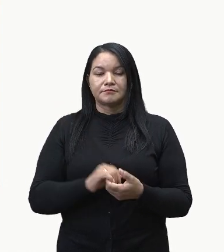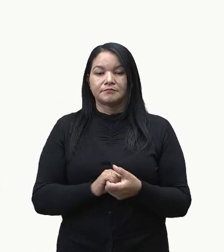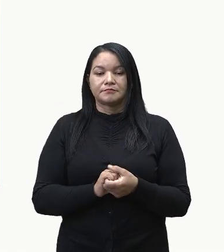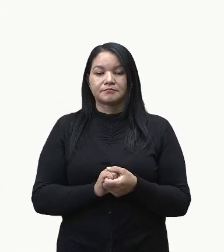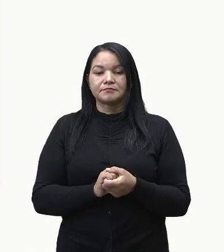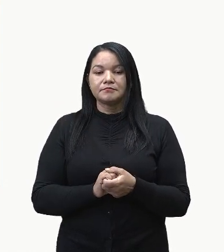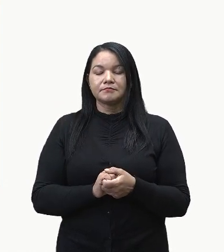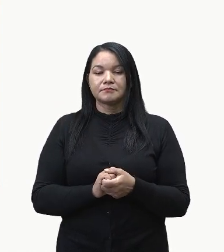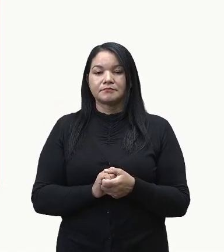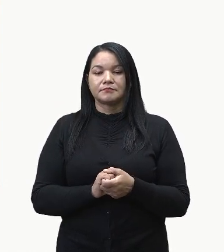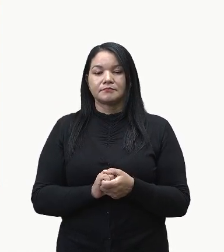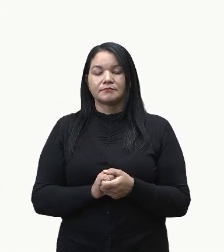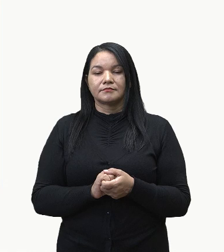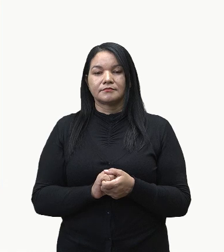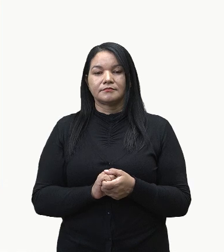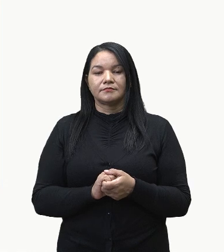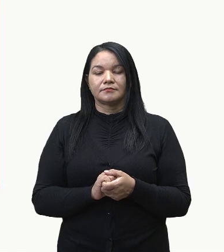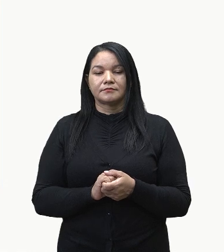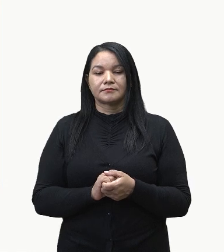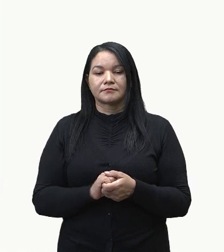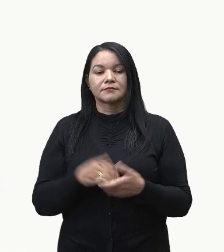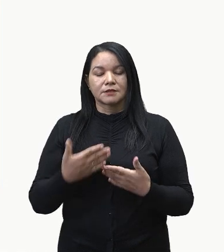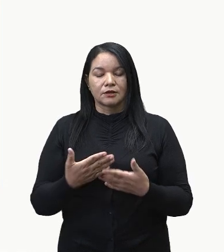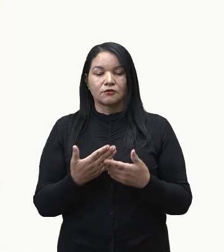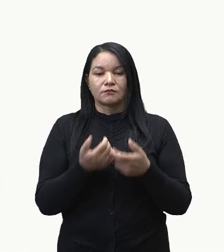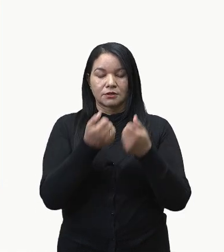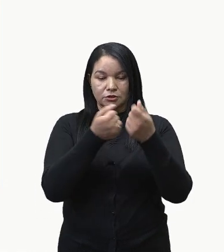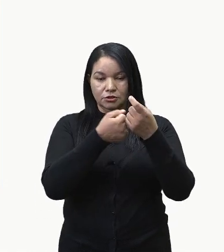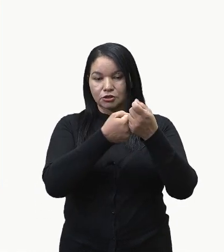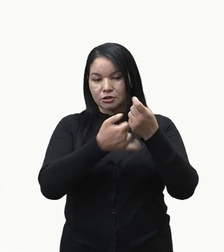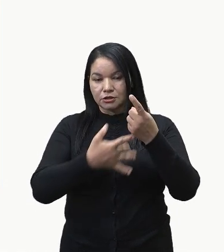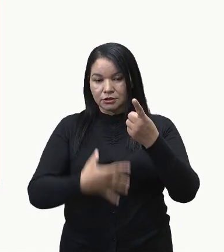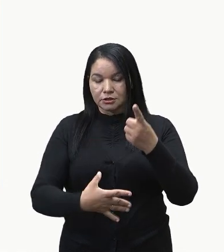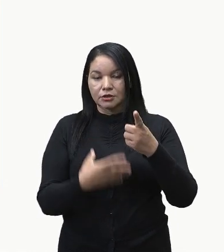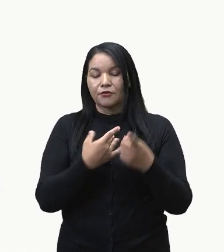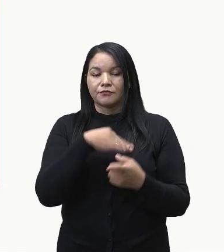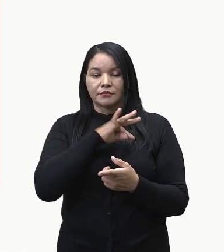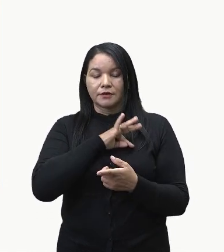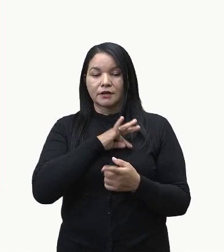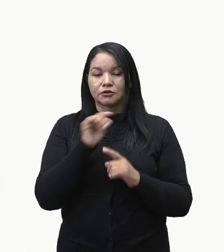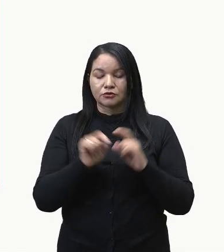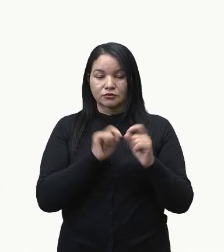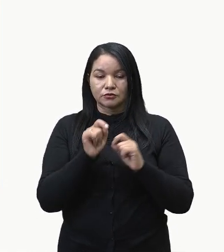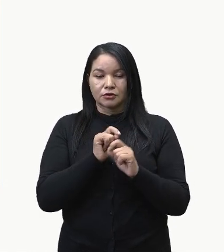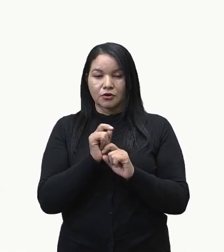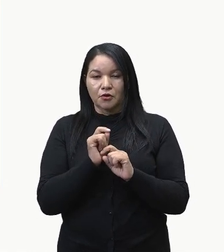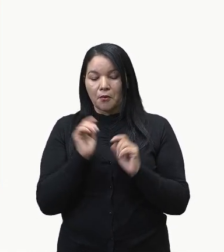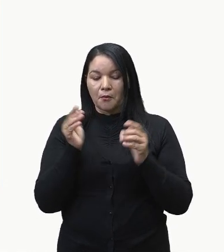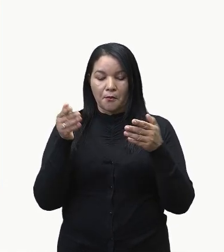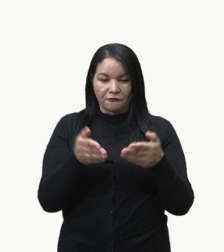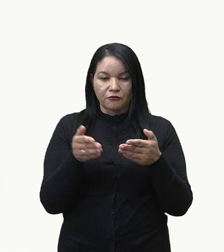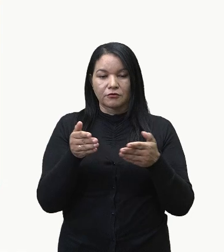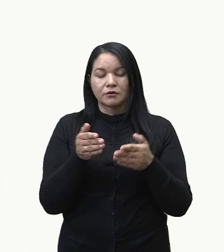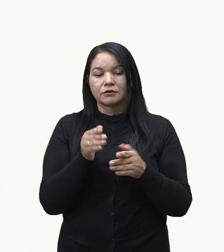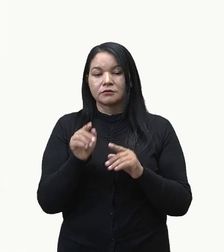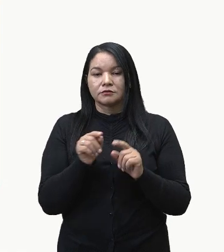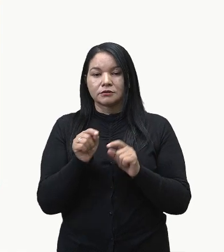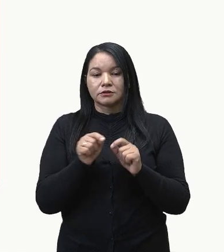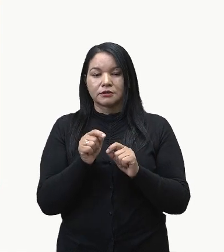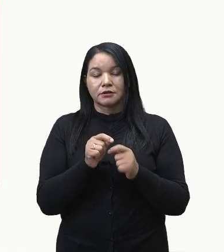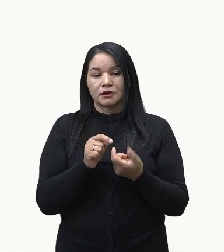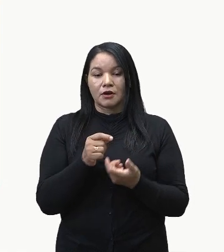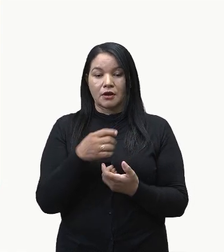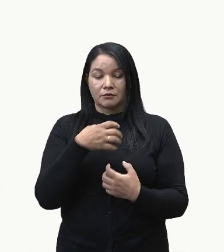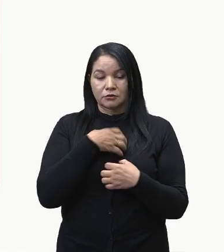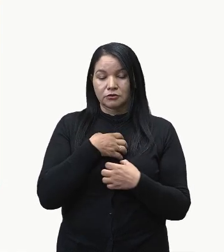tá bom? Então, na descrição técnica, a gente está falando de uma descrição objetiva, com ausência de emoção,